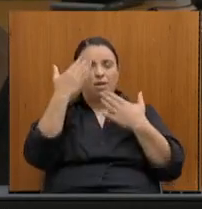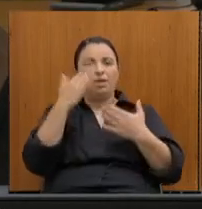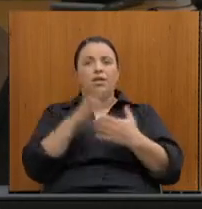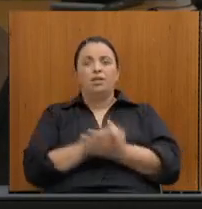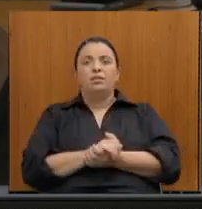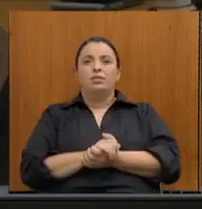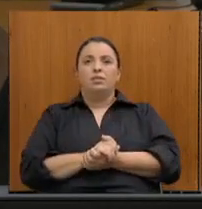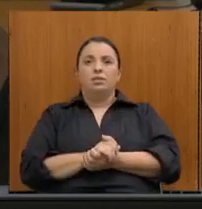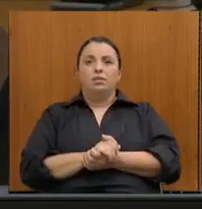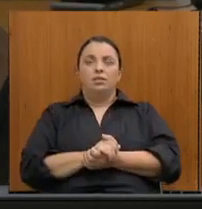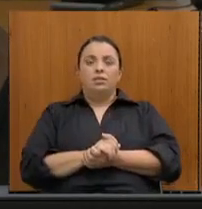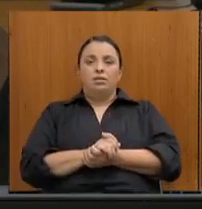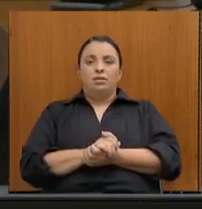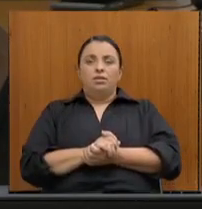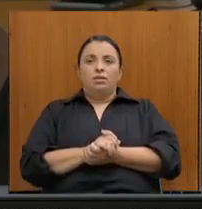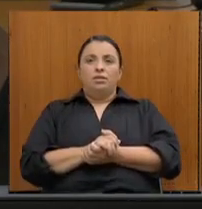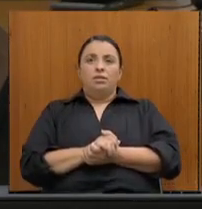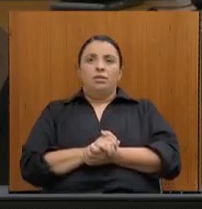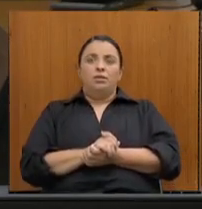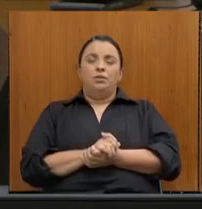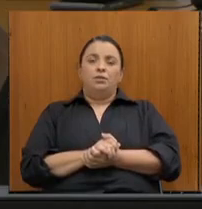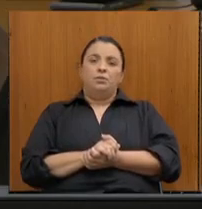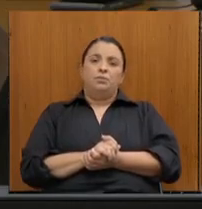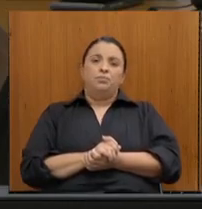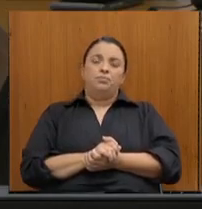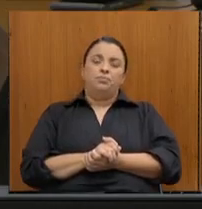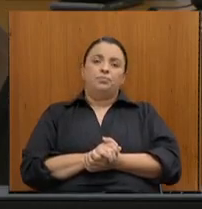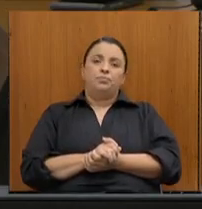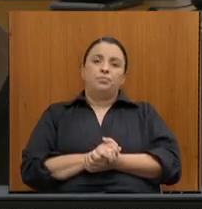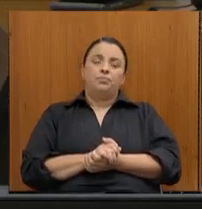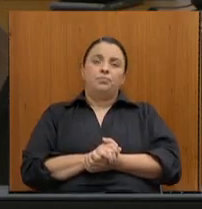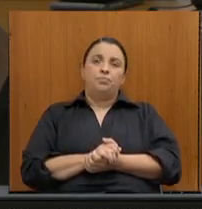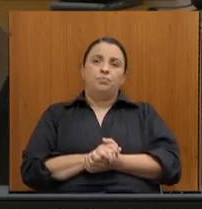é bom rasgar né